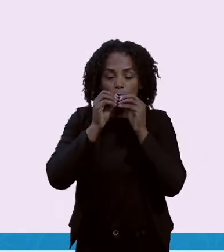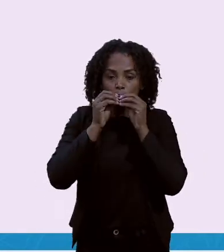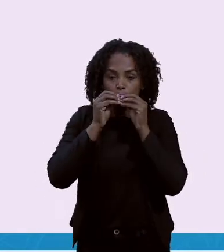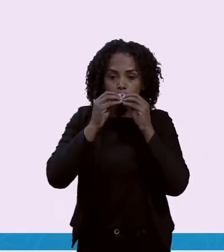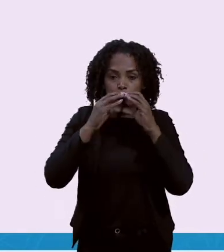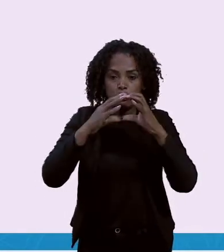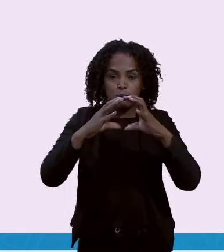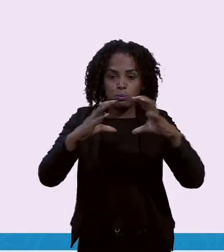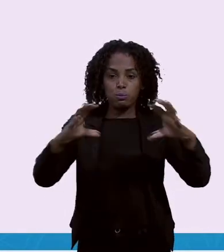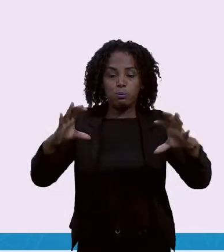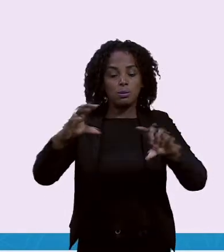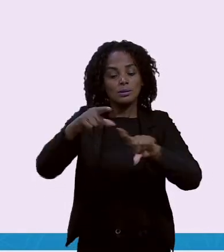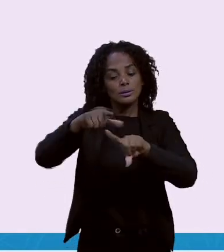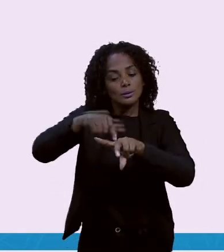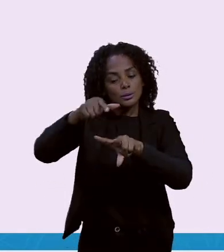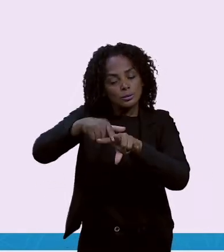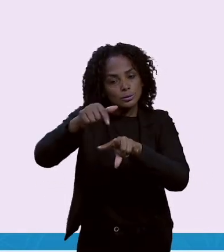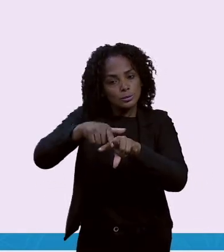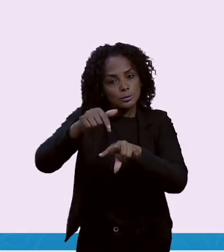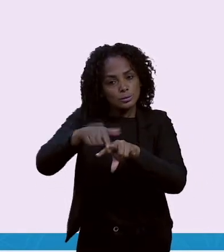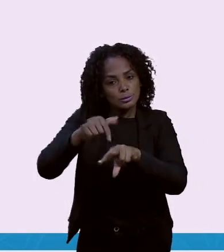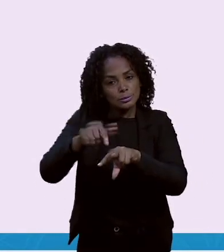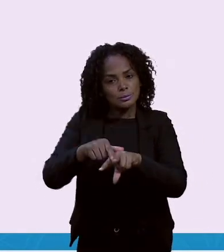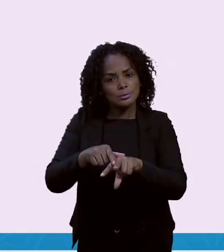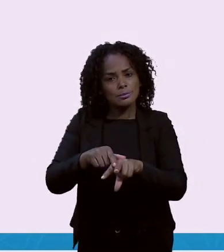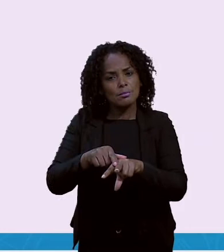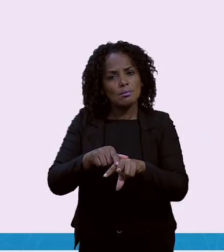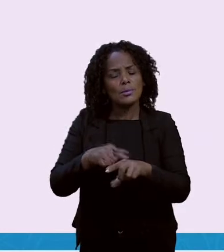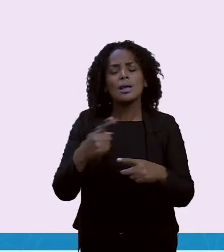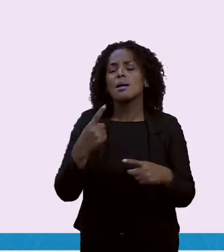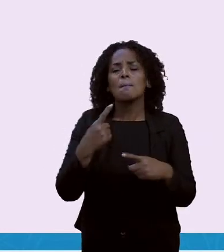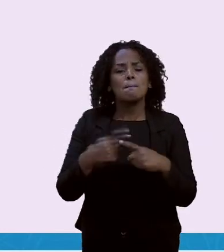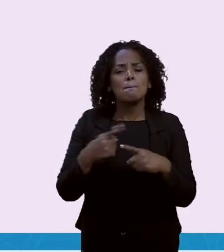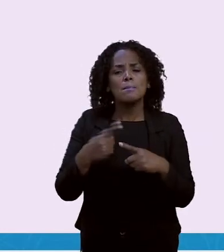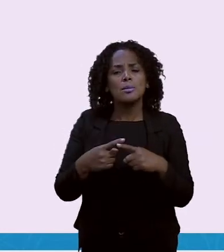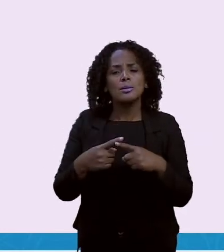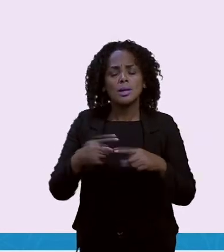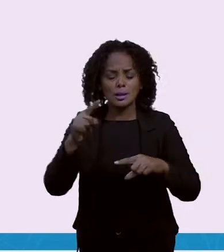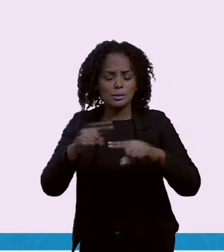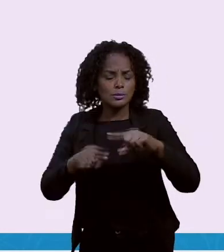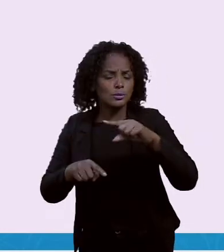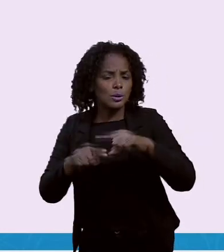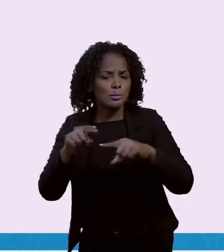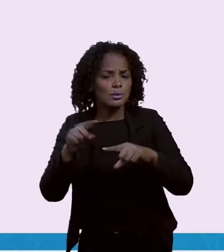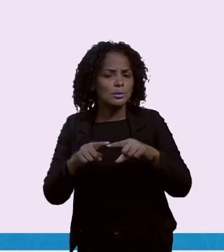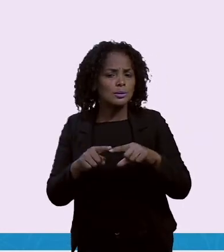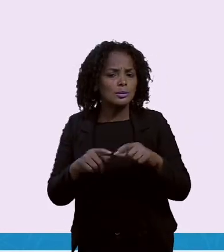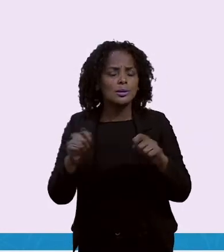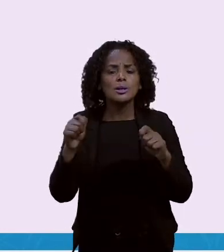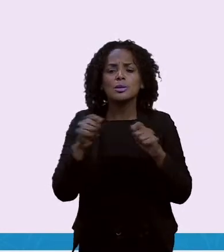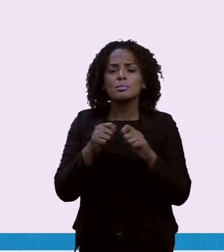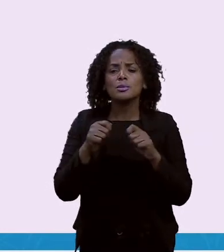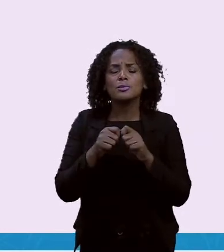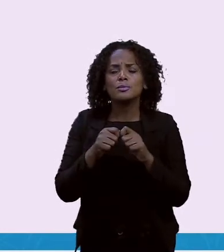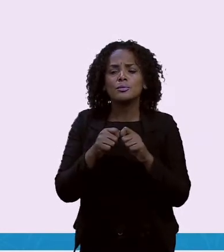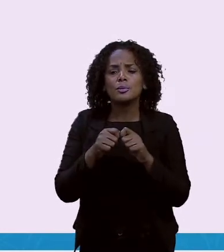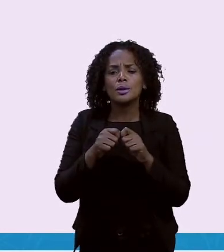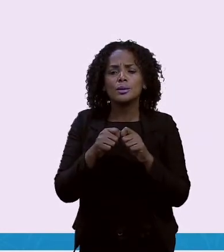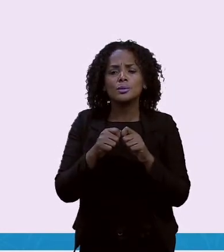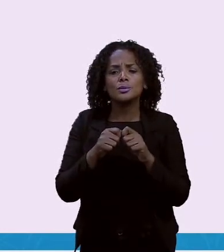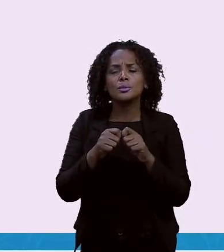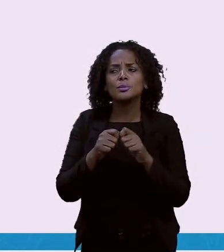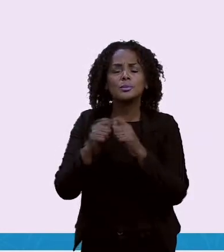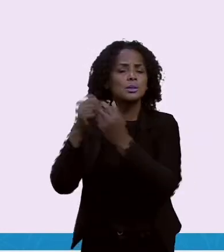balões, chinelas. Mas por que esses objetos foram feitos deste